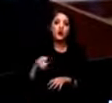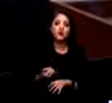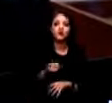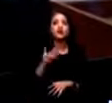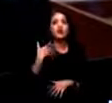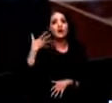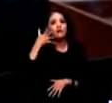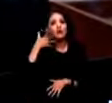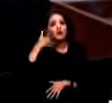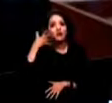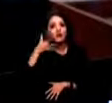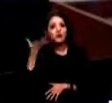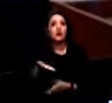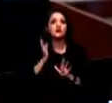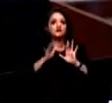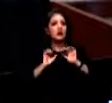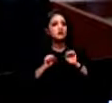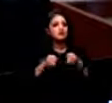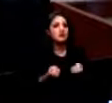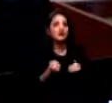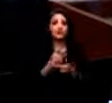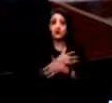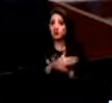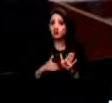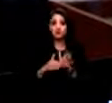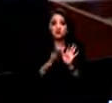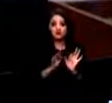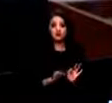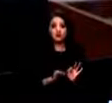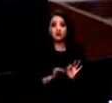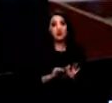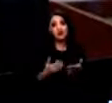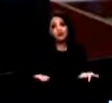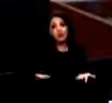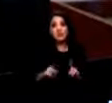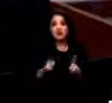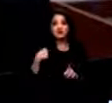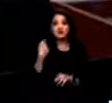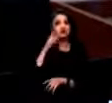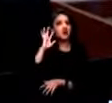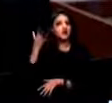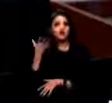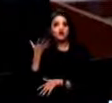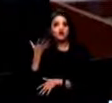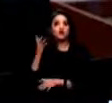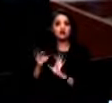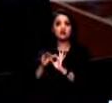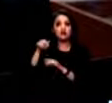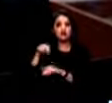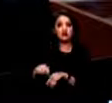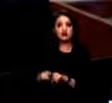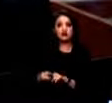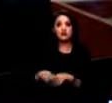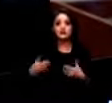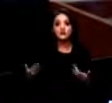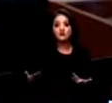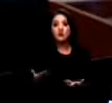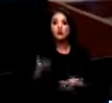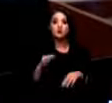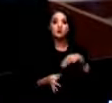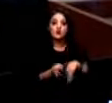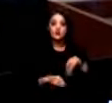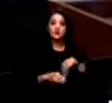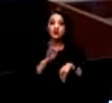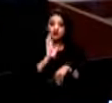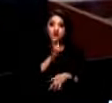foi satisfeito. E, obviamente, os ministros que votaram devem ter